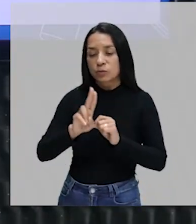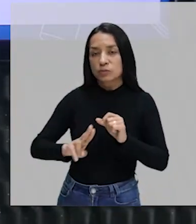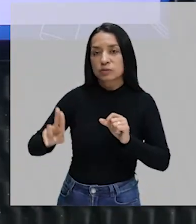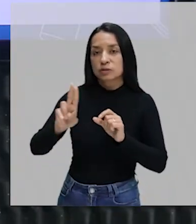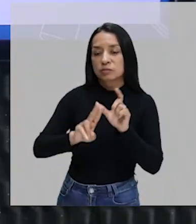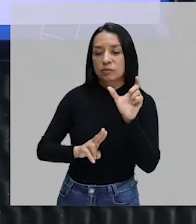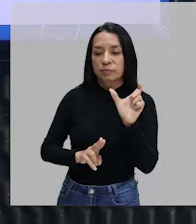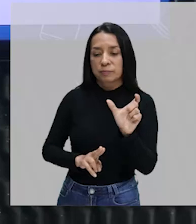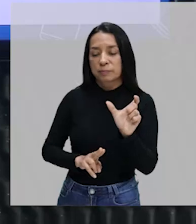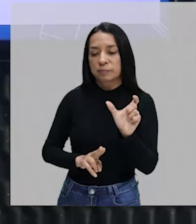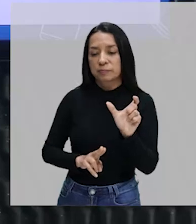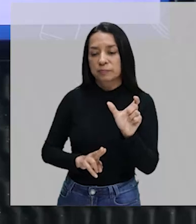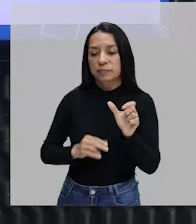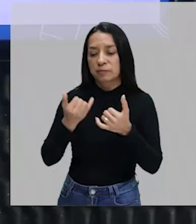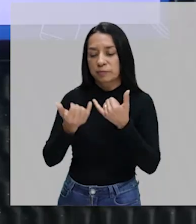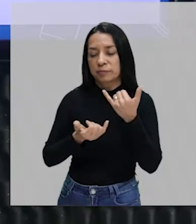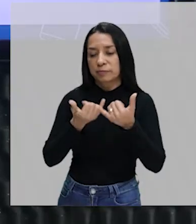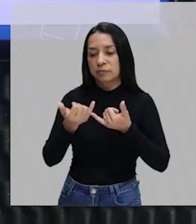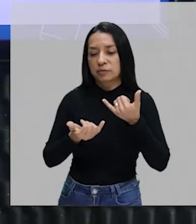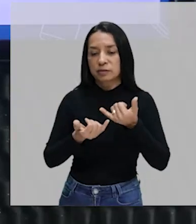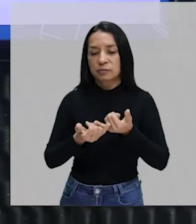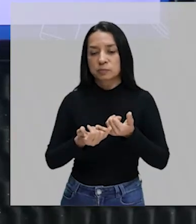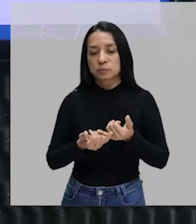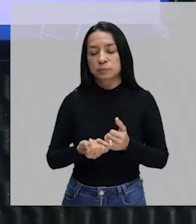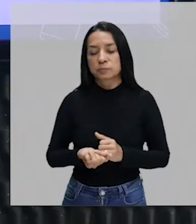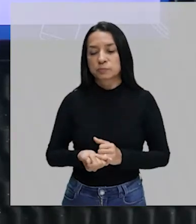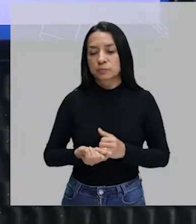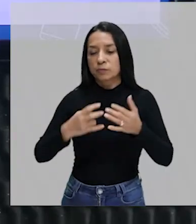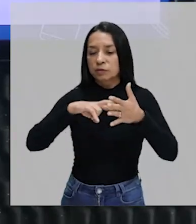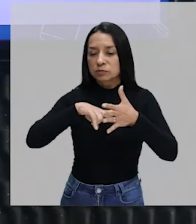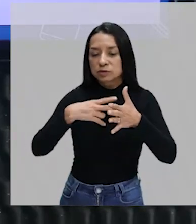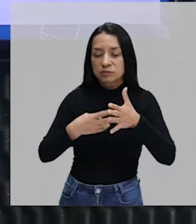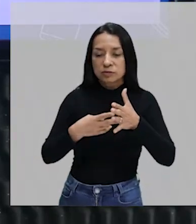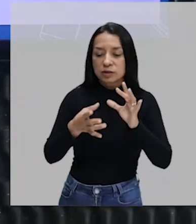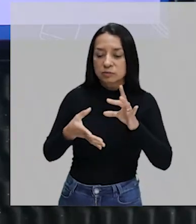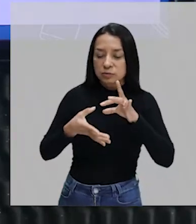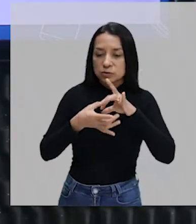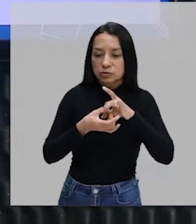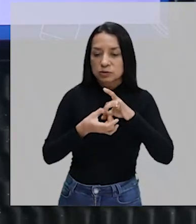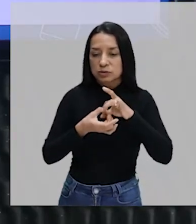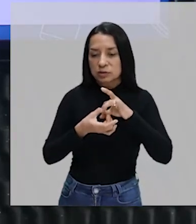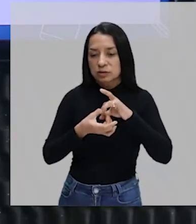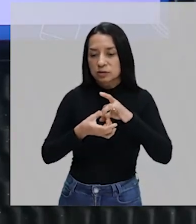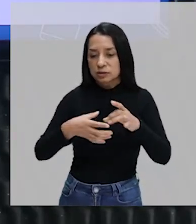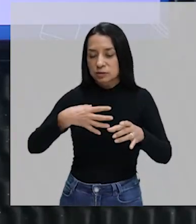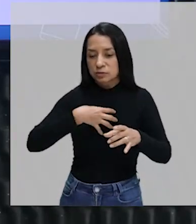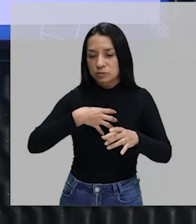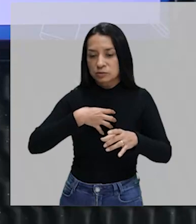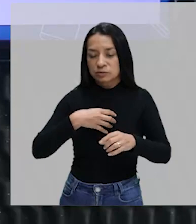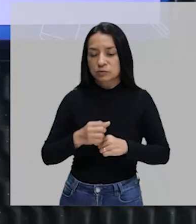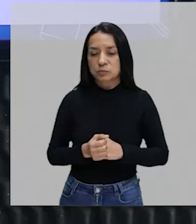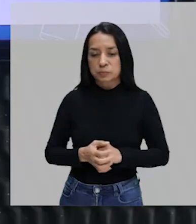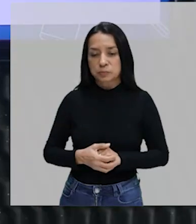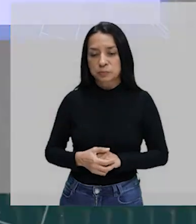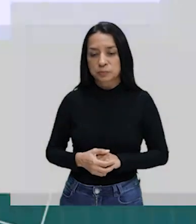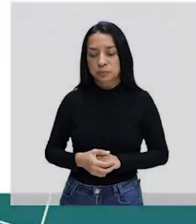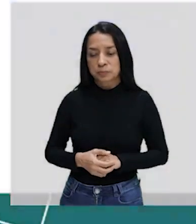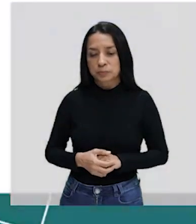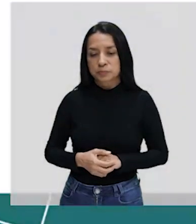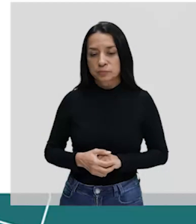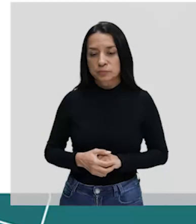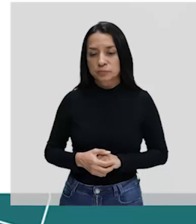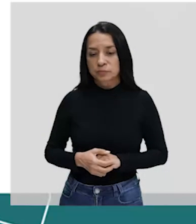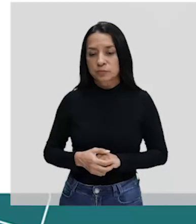com ela. As impressões, elas estão associadas aos sentidos, né? Eu posso associá-las, eu posso trazê-las aos sentidos, sim.